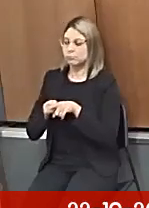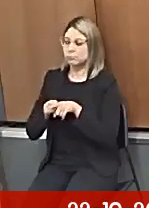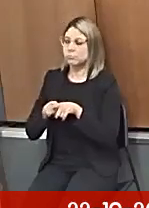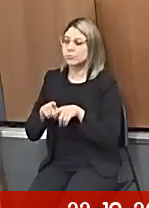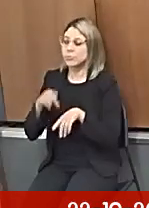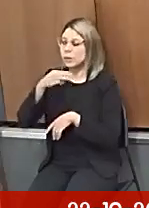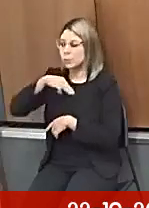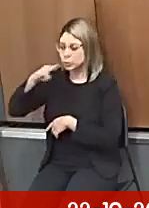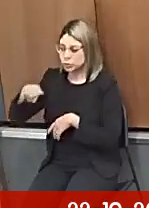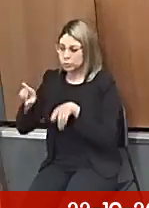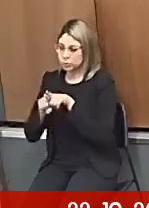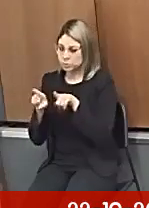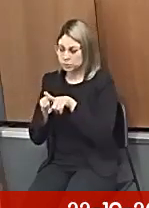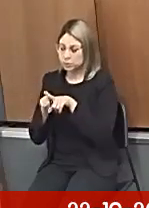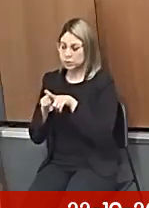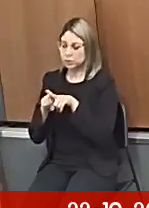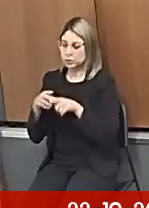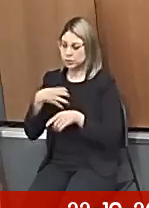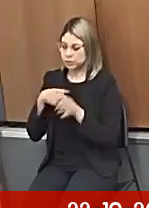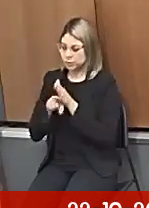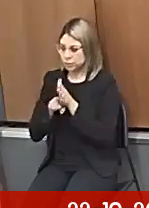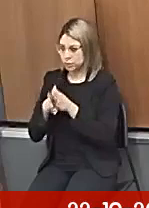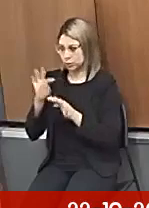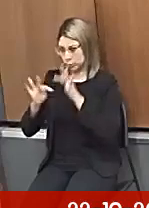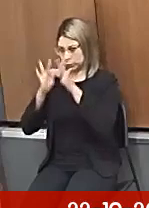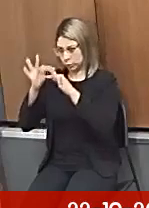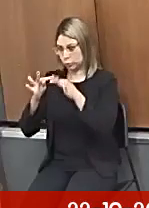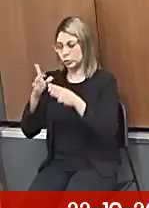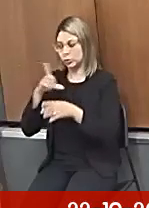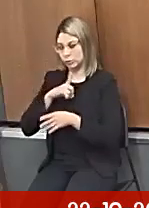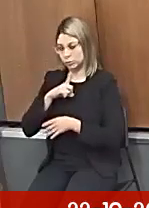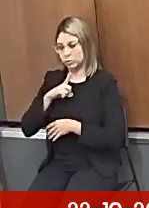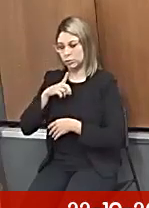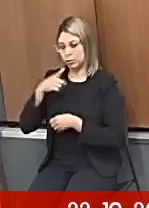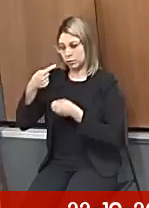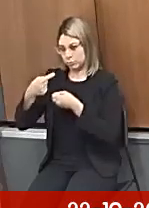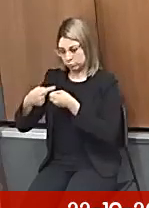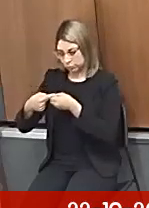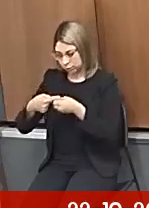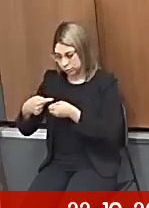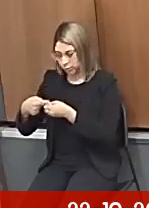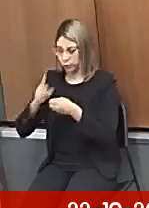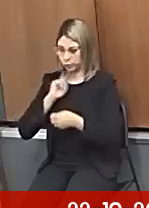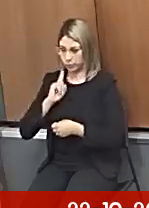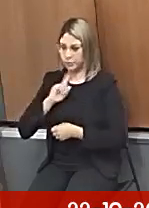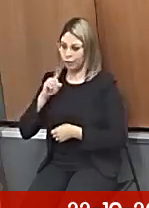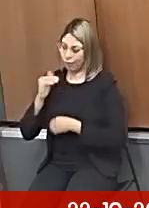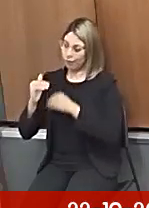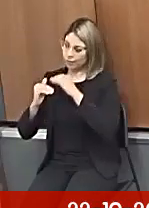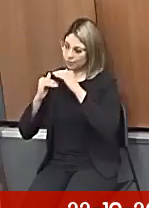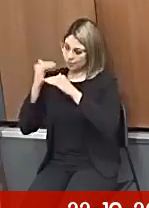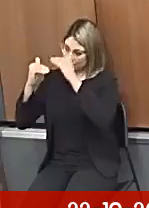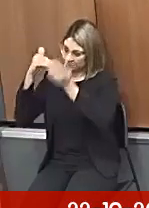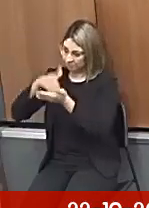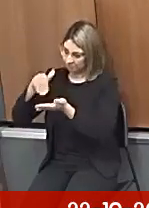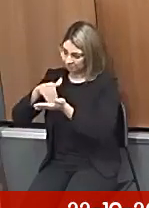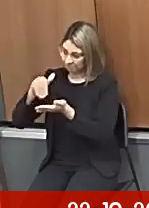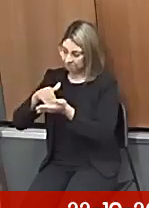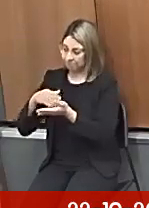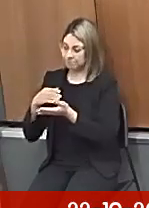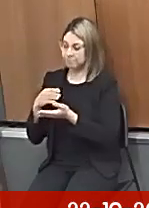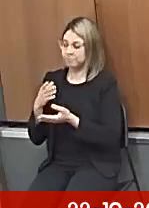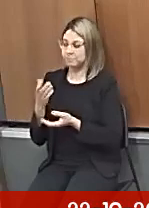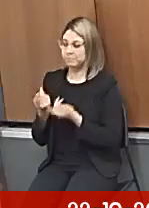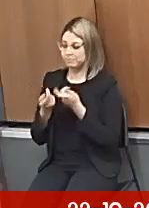e tecnologia presentes nos municípios mineiros. É a Secretaria de Estado de Desenvolvimento Econômico, por meio